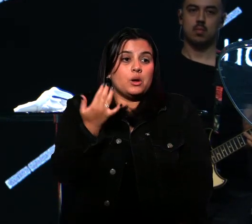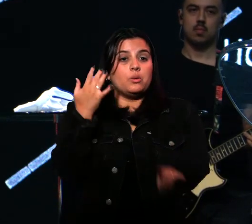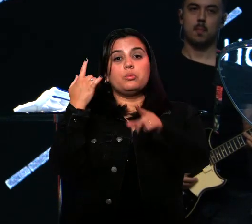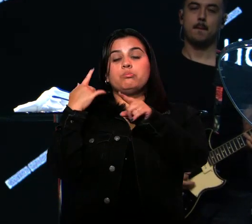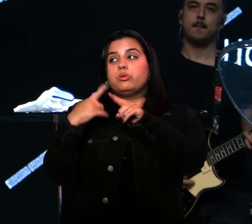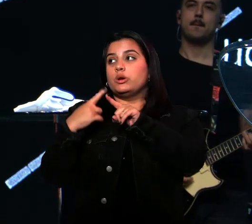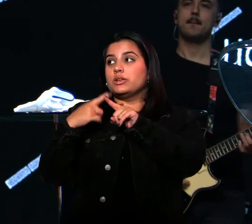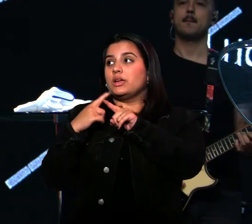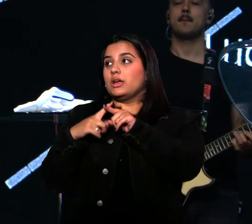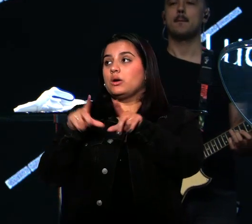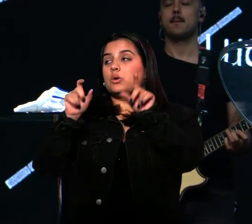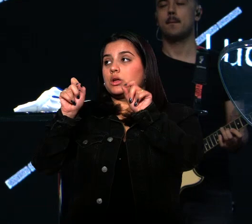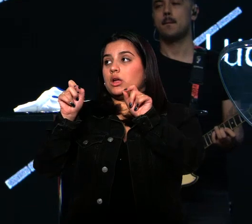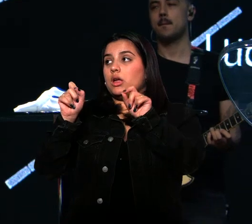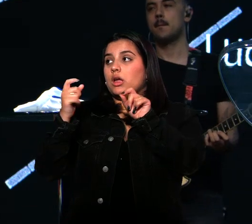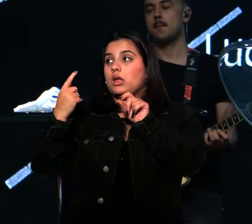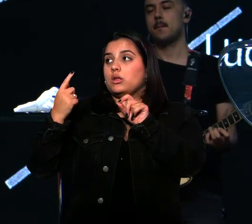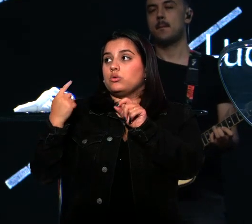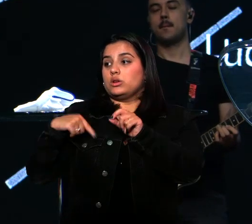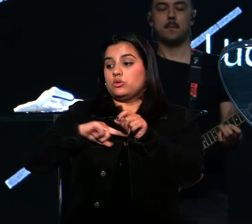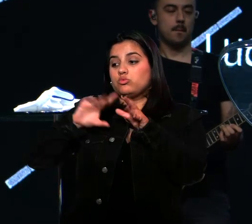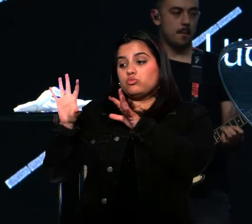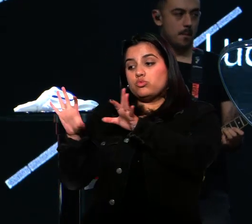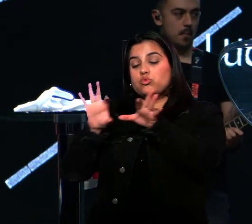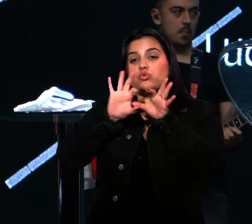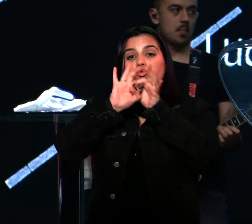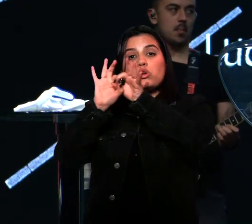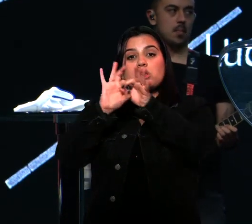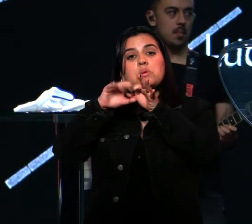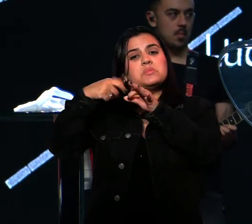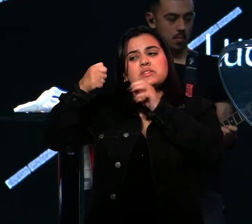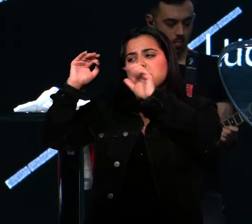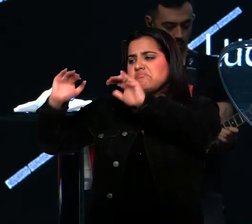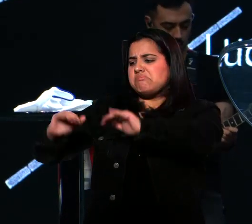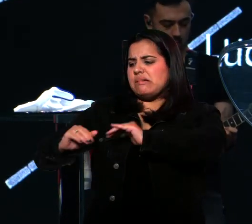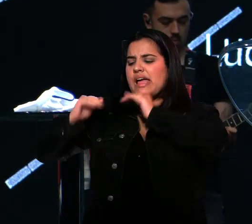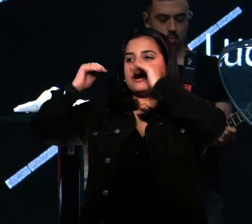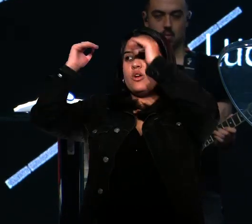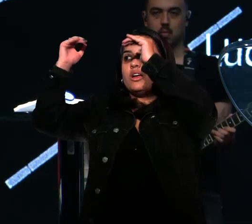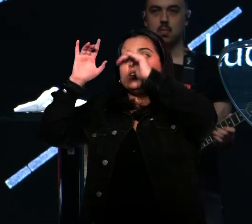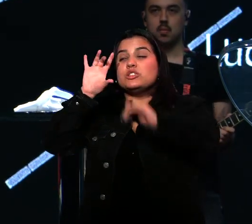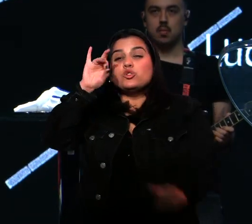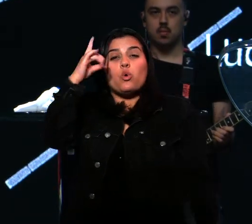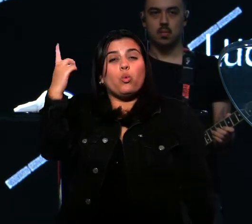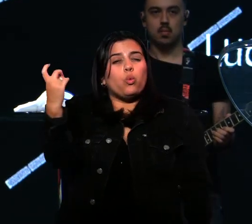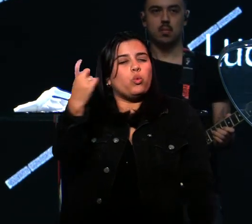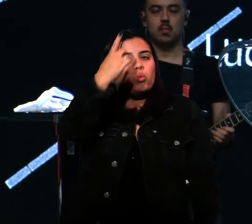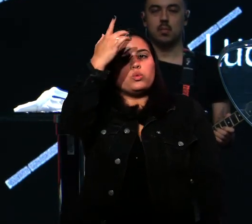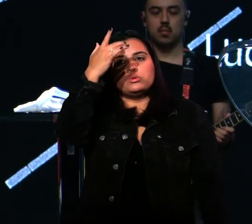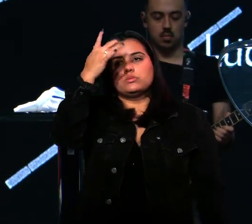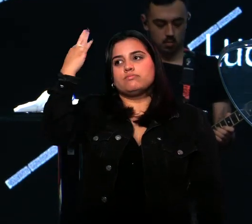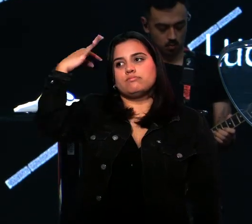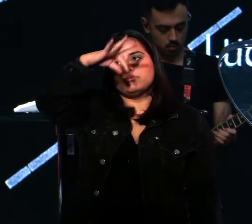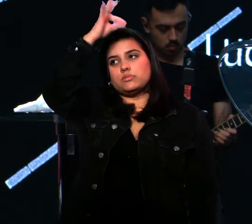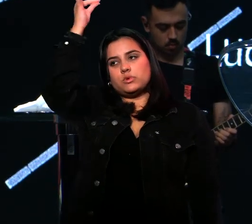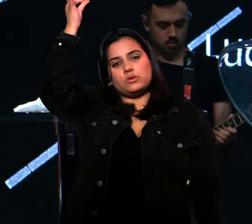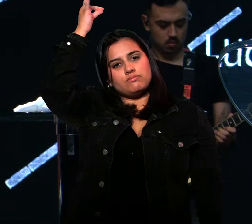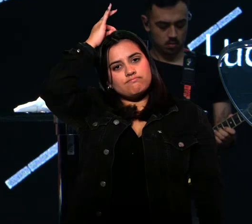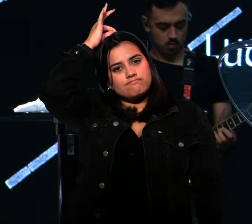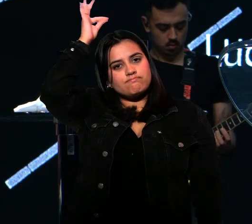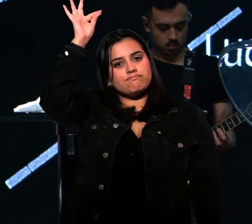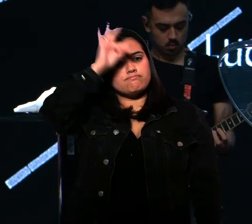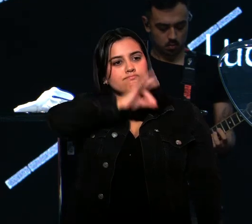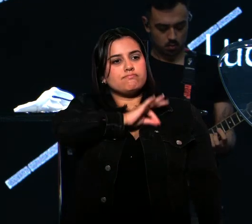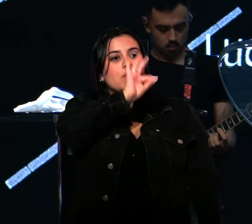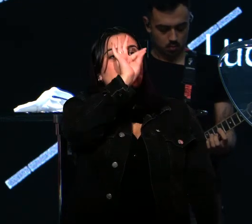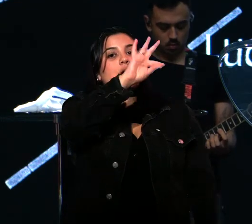Porque aquilo que nos une tem que ser maior do que aquilo que nos divide. E só o Espírito Santo de Deus e a unidade do corpo de Cristo pode